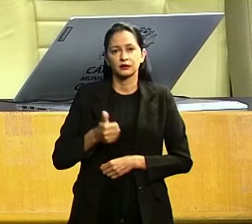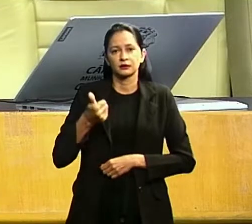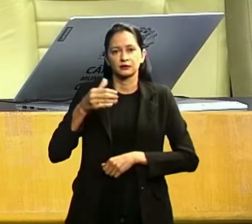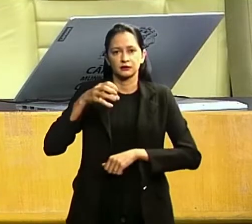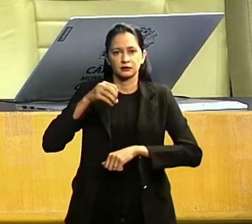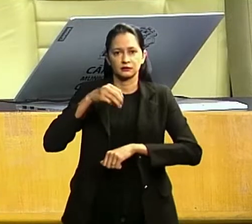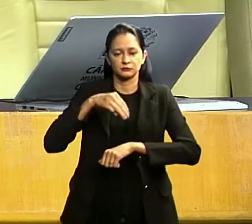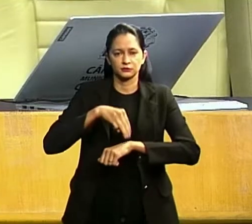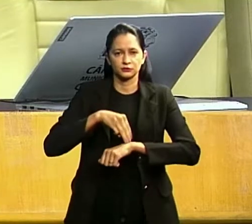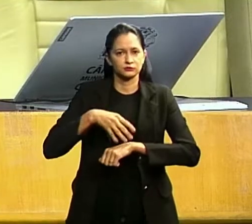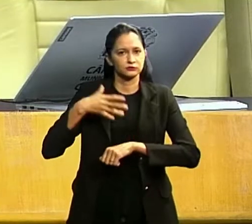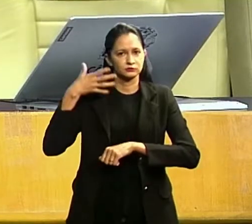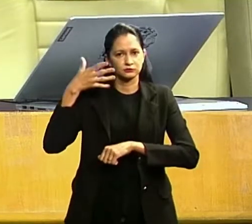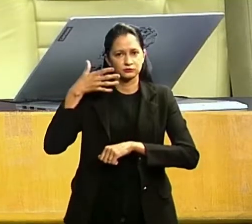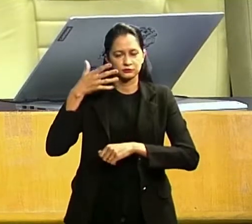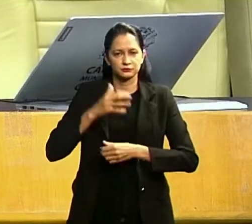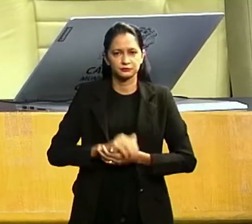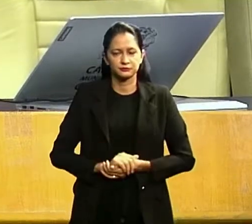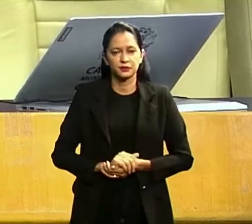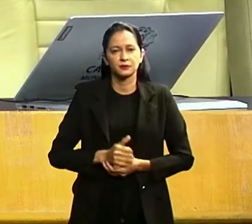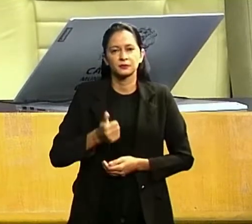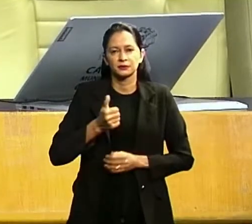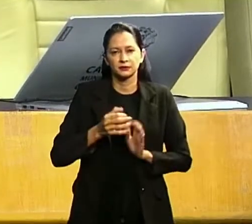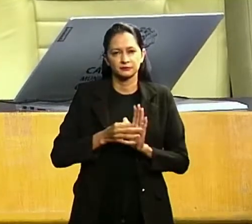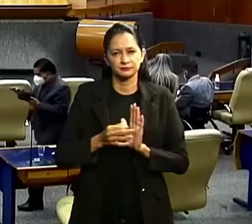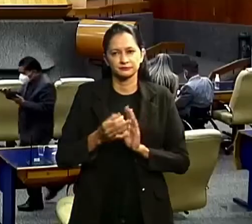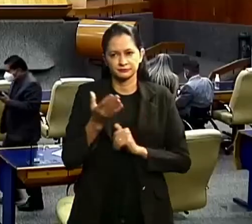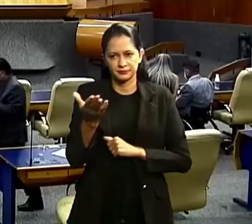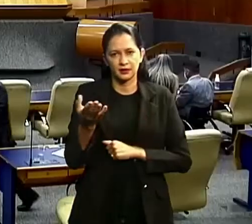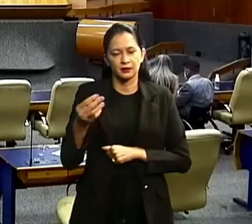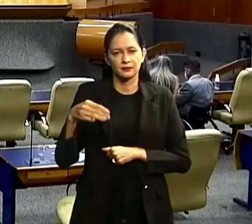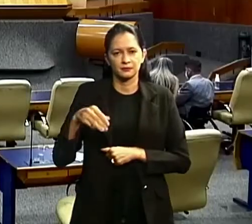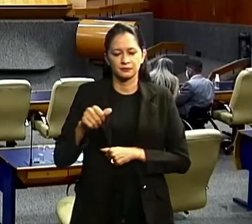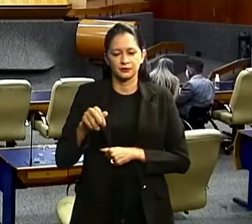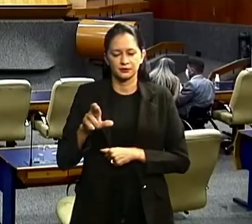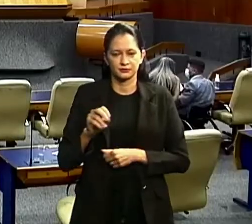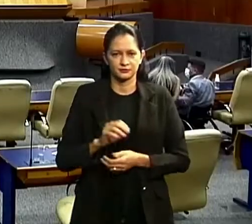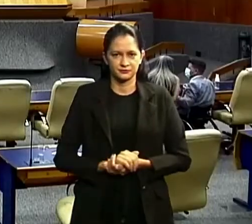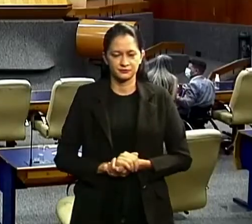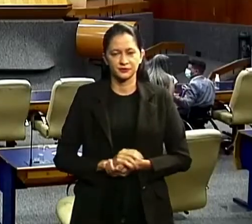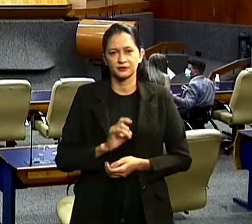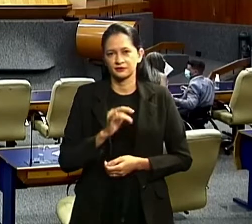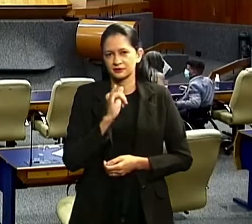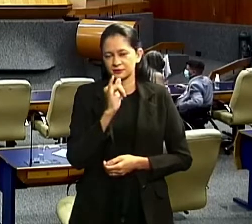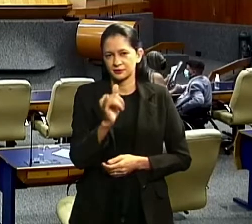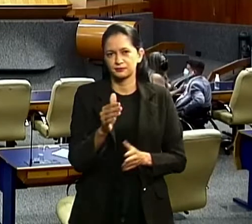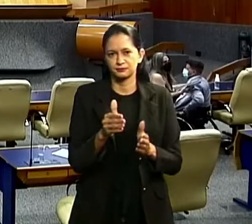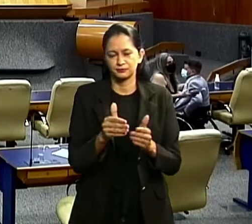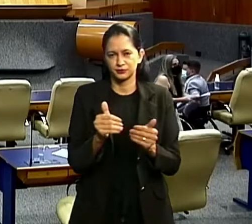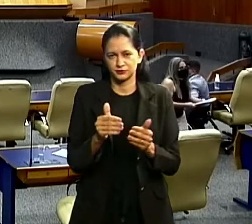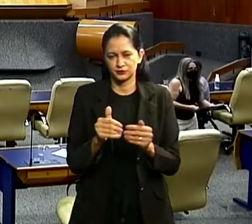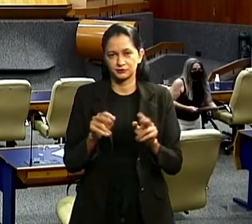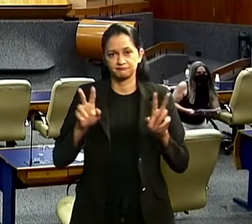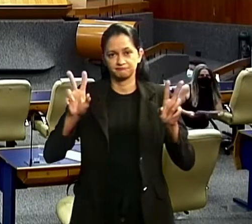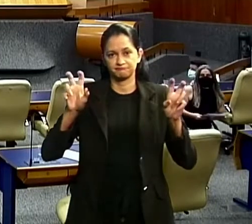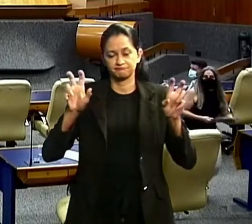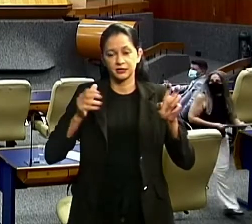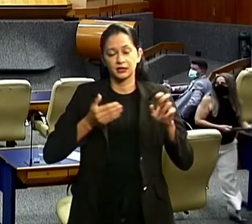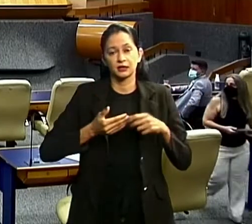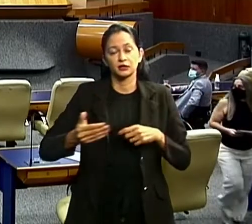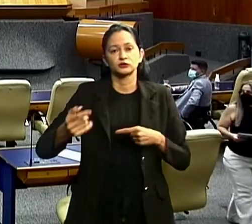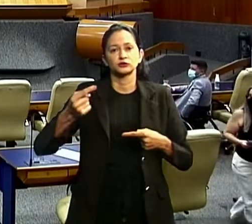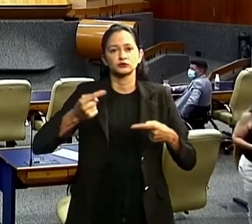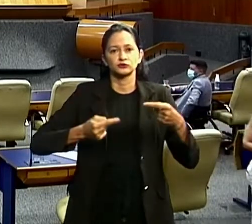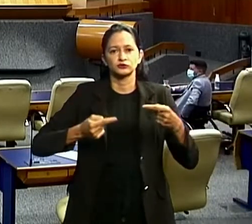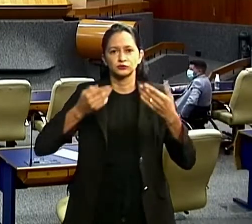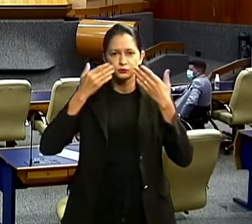questão de ordem, vereador Mauro Rubem. Senhor presidente, eu quero apresentar um requerimento para fazer uma audiência pública sobre IMAs e